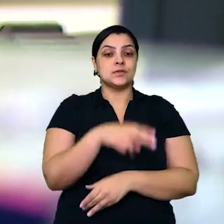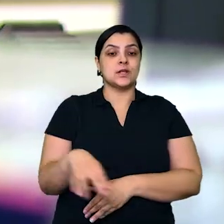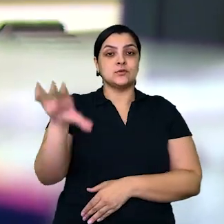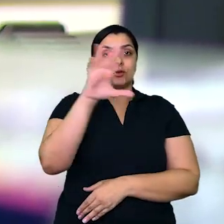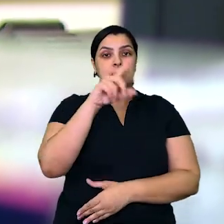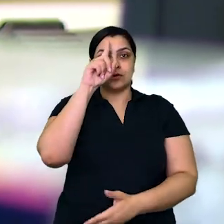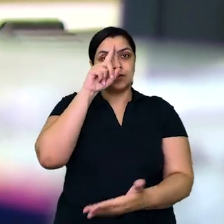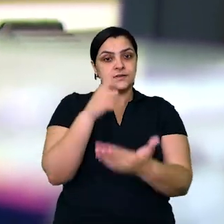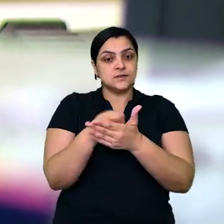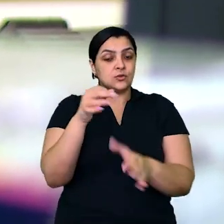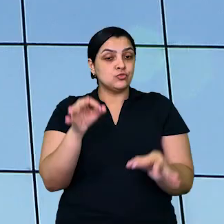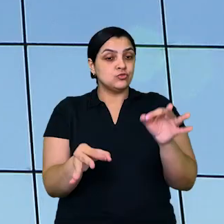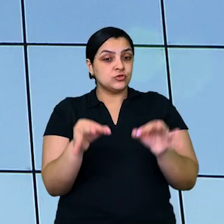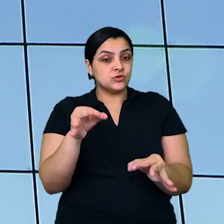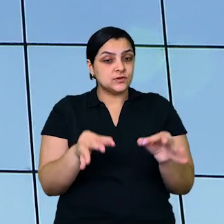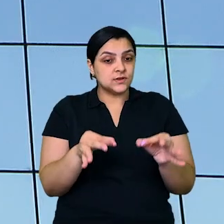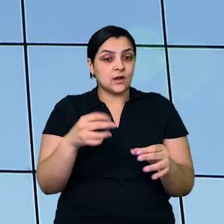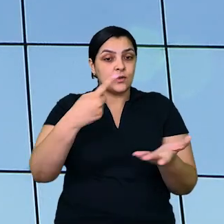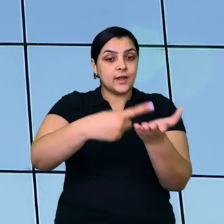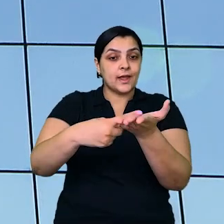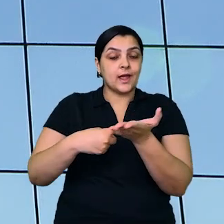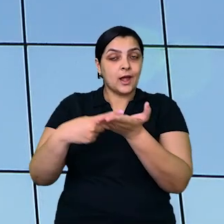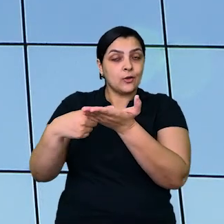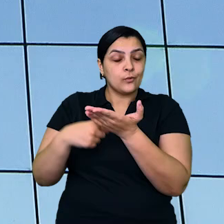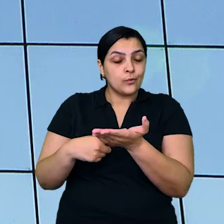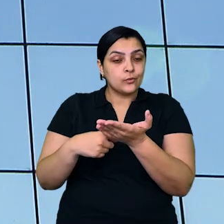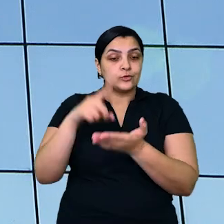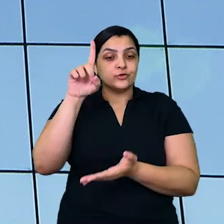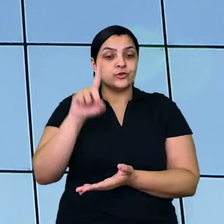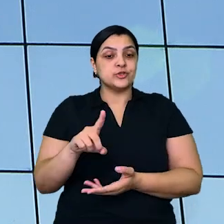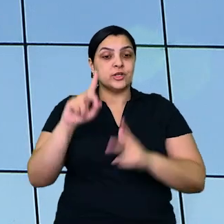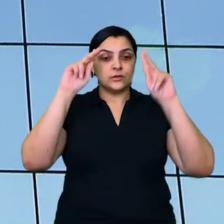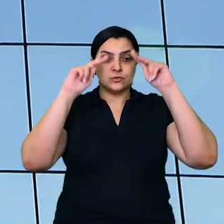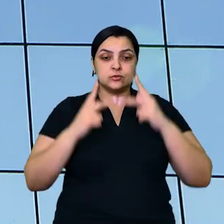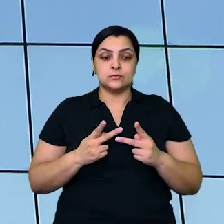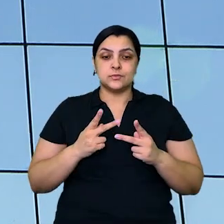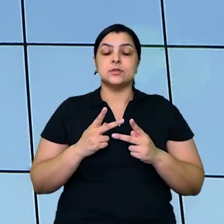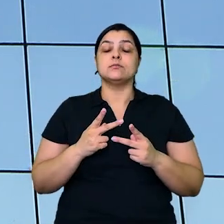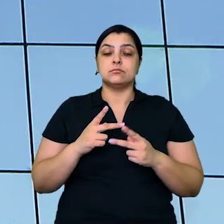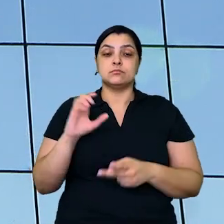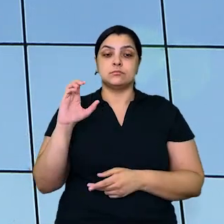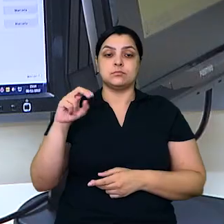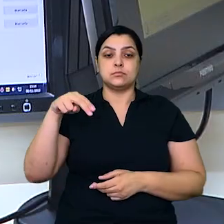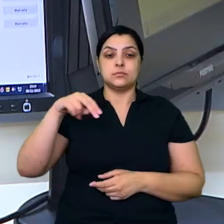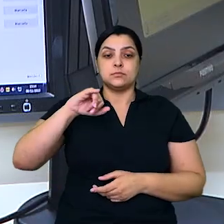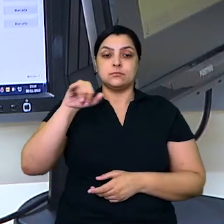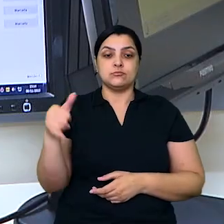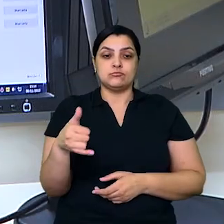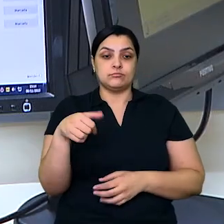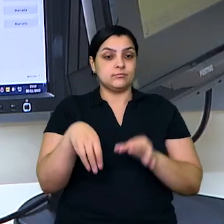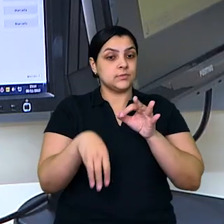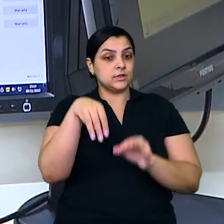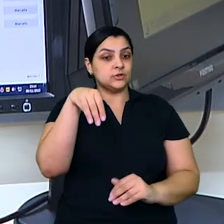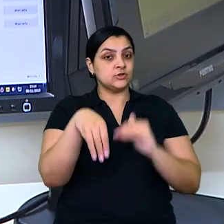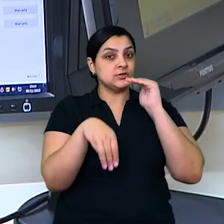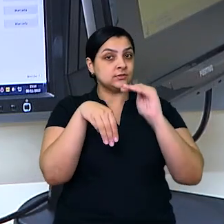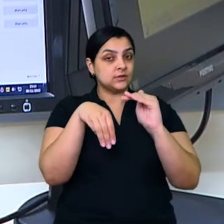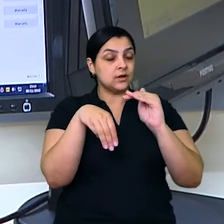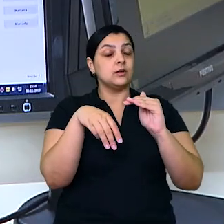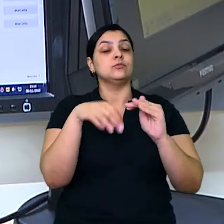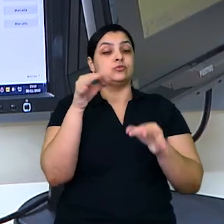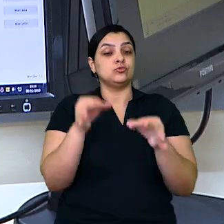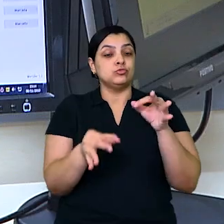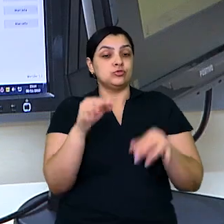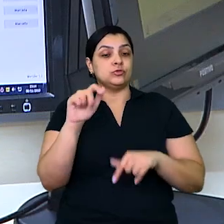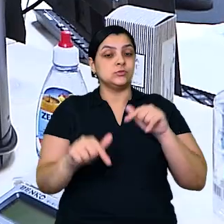de Decisões Judiciais e Acórdãos em Direitos Humanos do Conselho Nacional de Justiça. Magistradas e magistrados